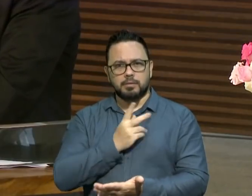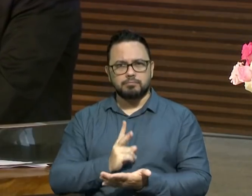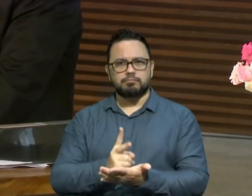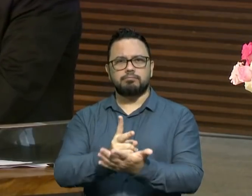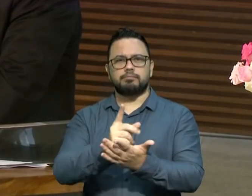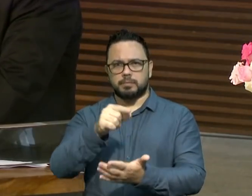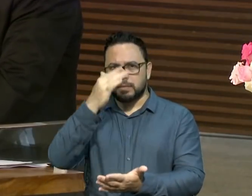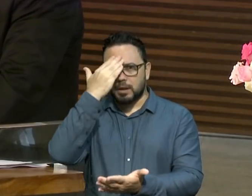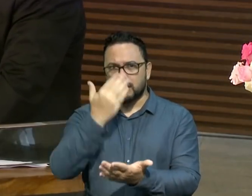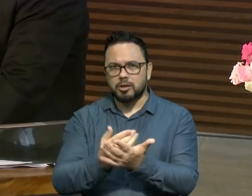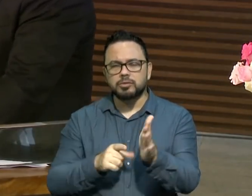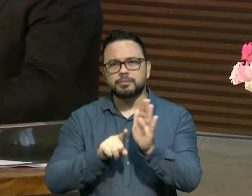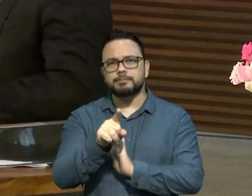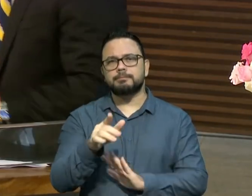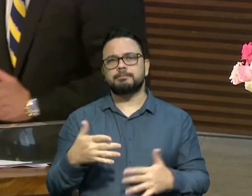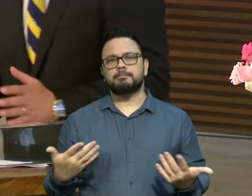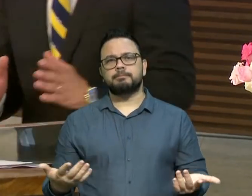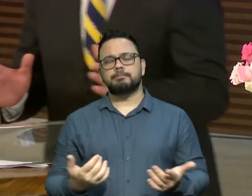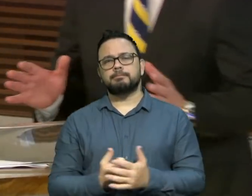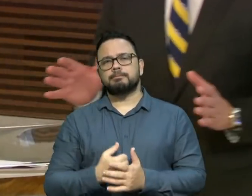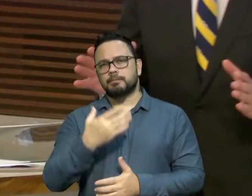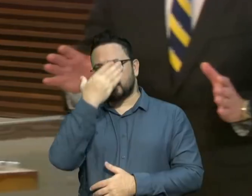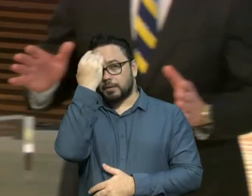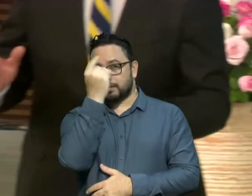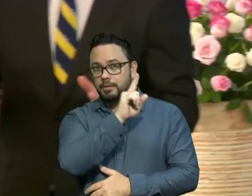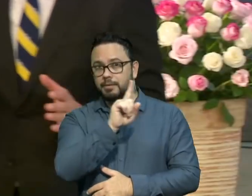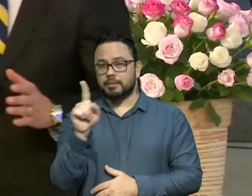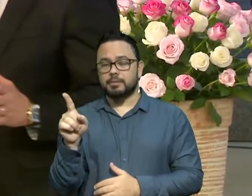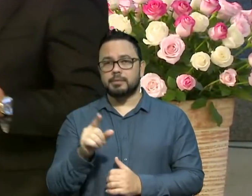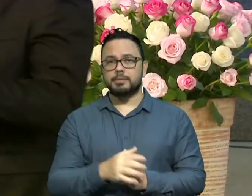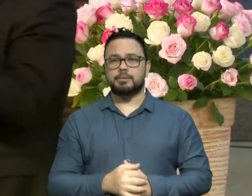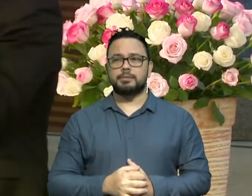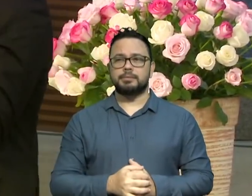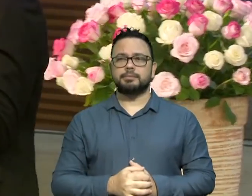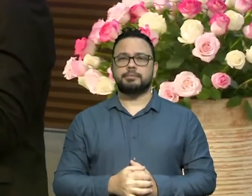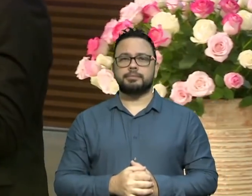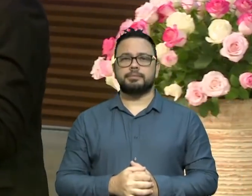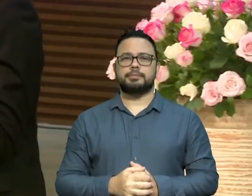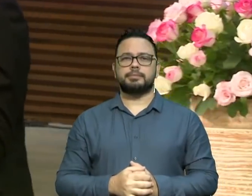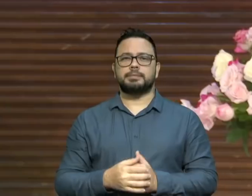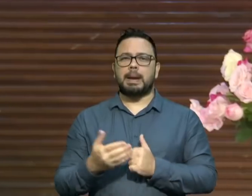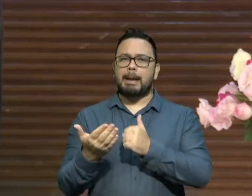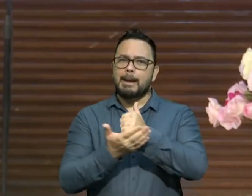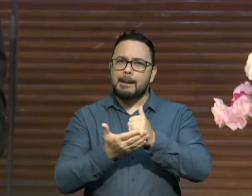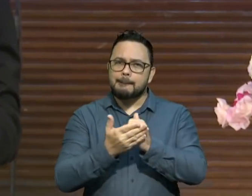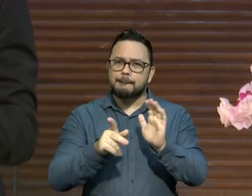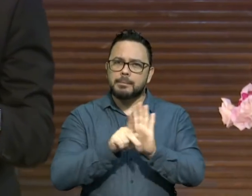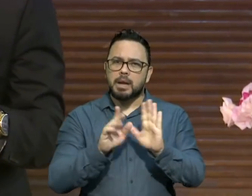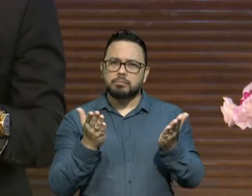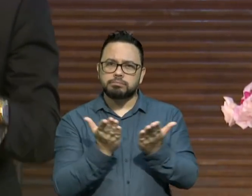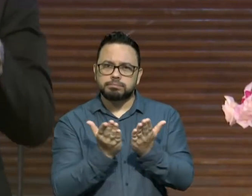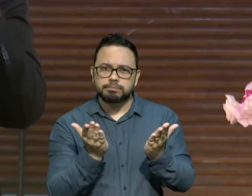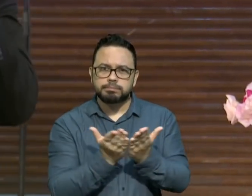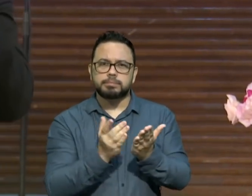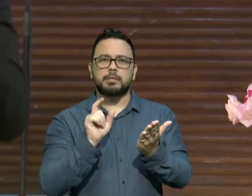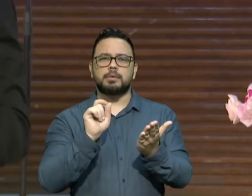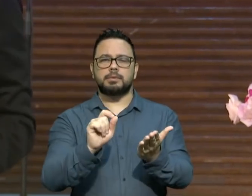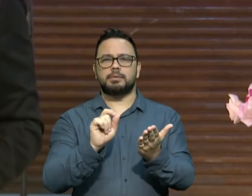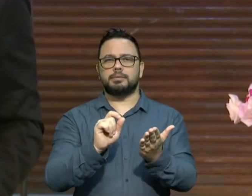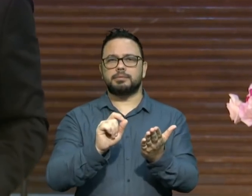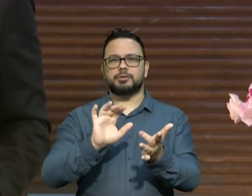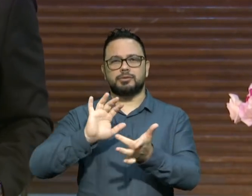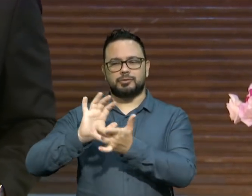Você crê nisso então não esqueça e as Ciências do Evangelho é Jesus